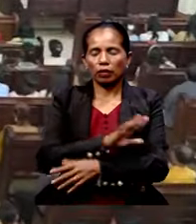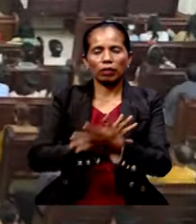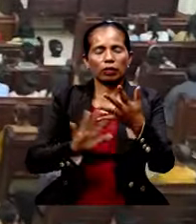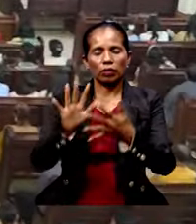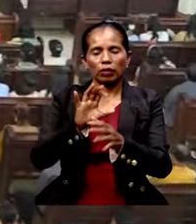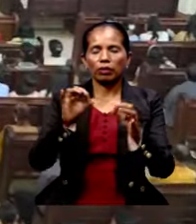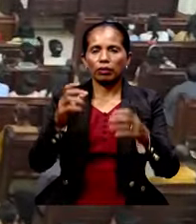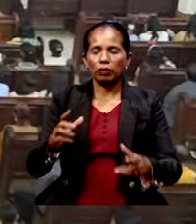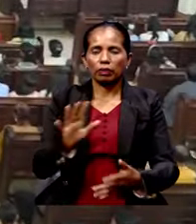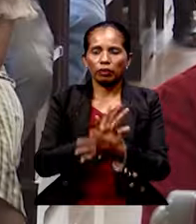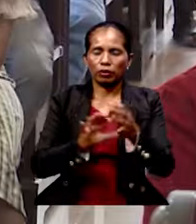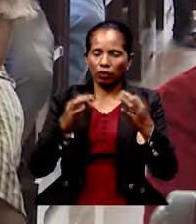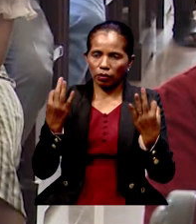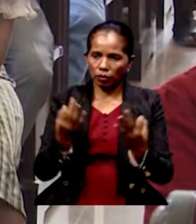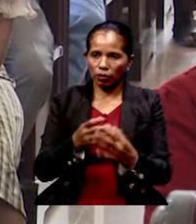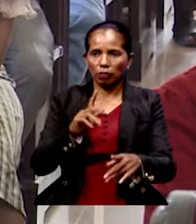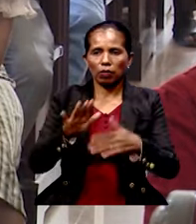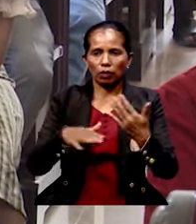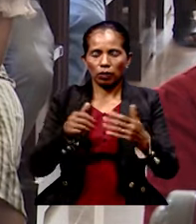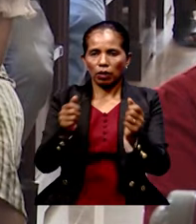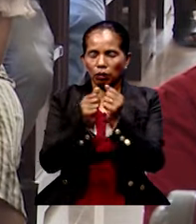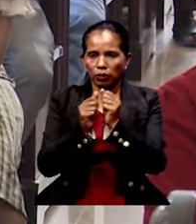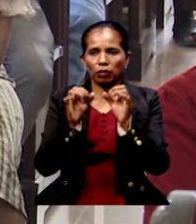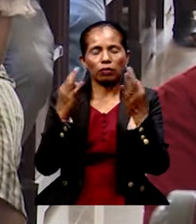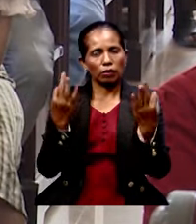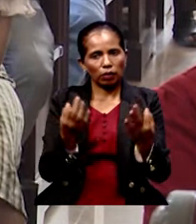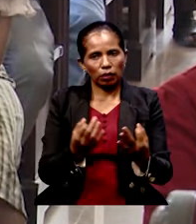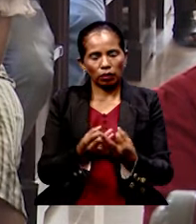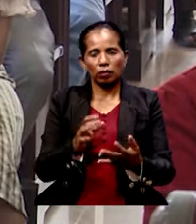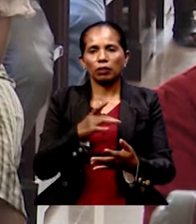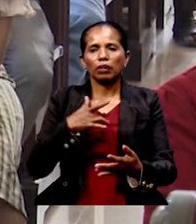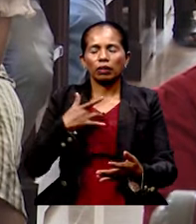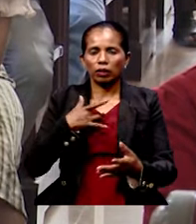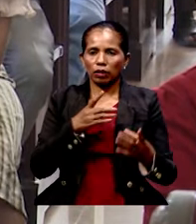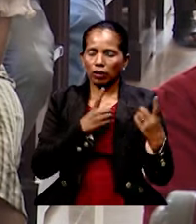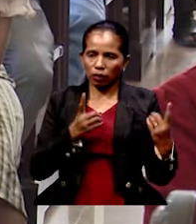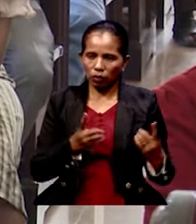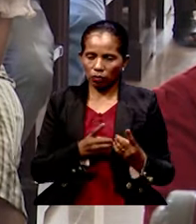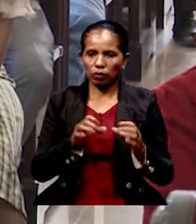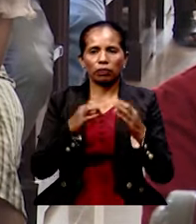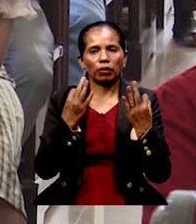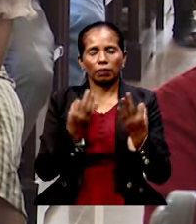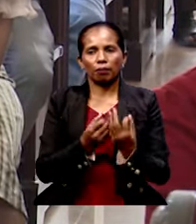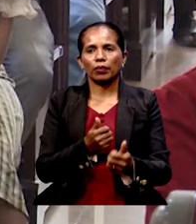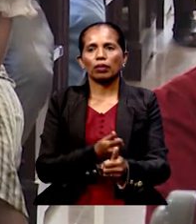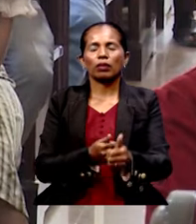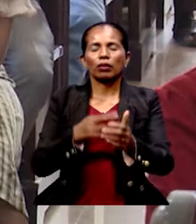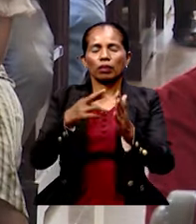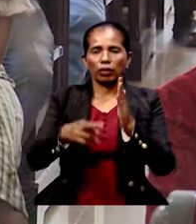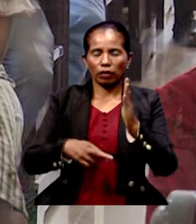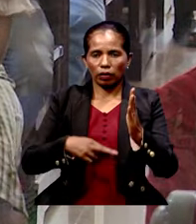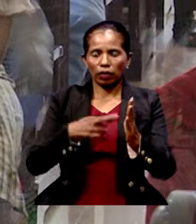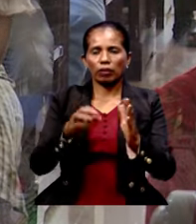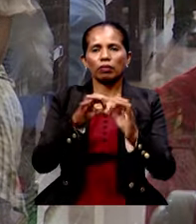familia nian, ia momentu ne ema hotu amutu ko familia hodi belesenti domin familia nian, tuir modelu familia